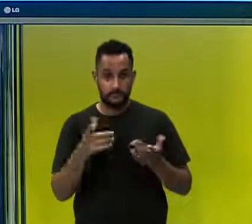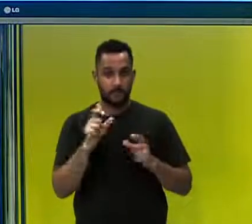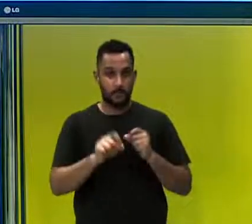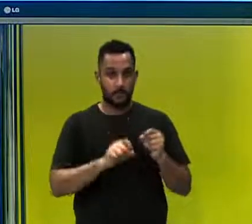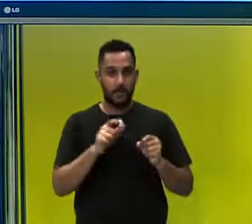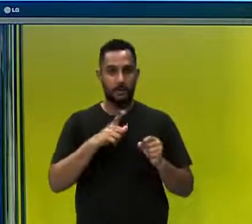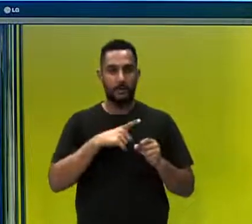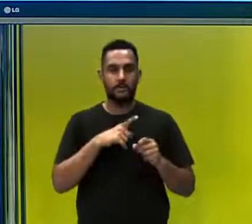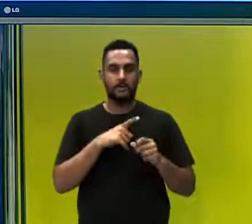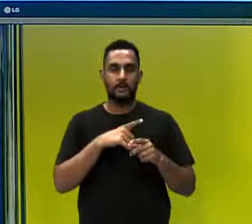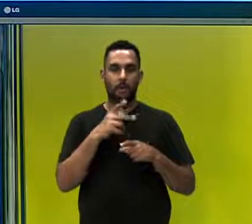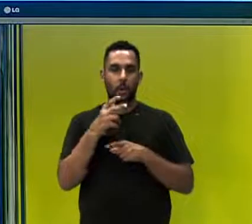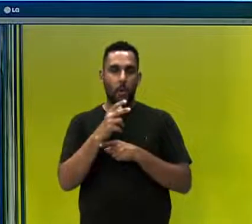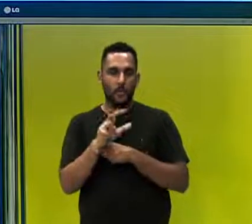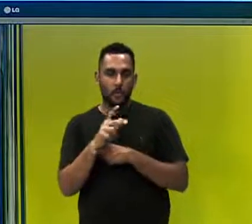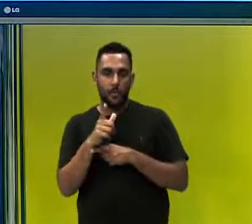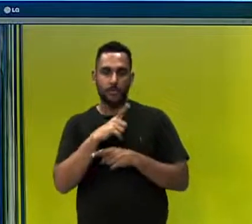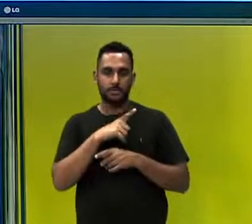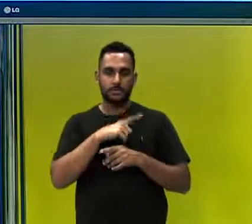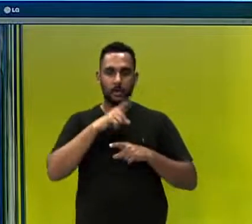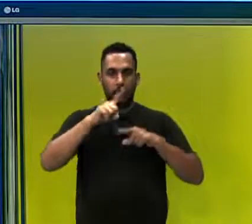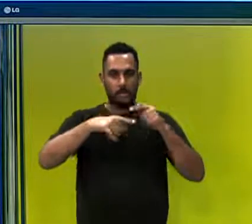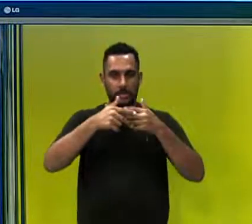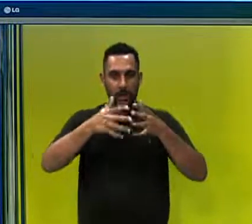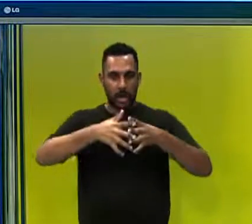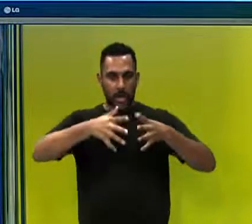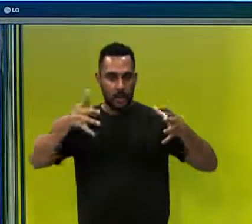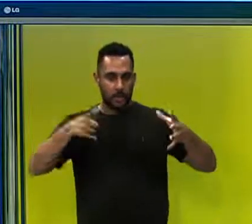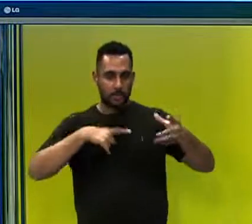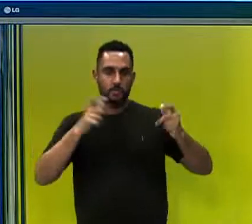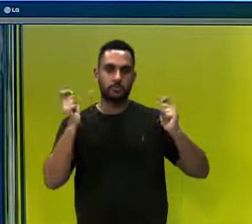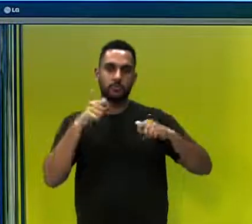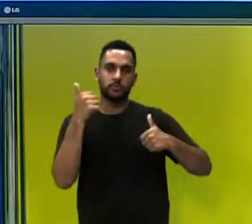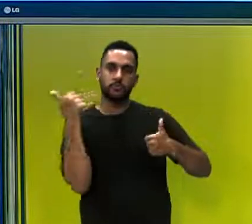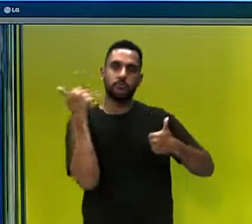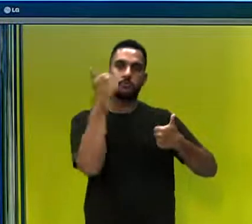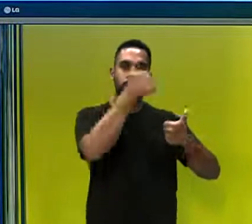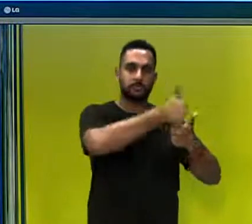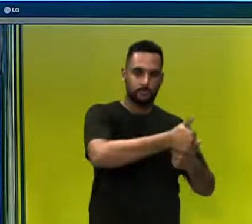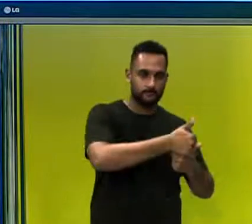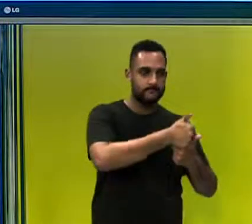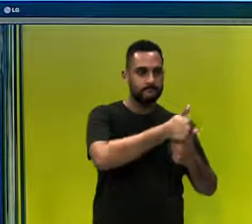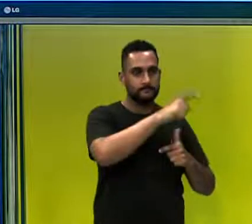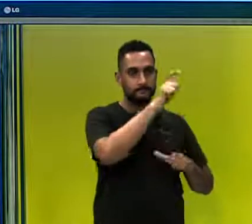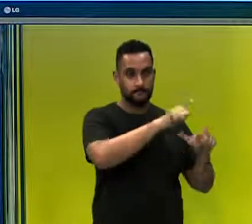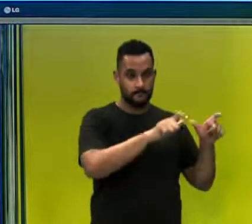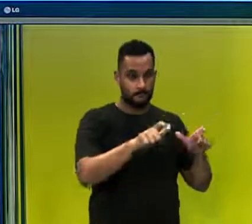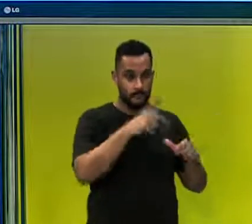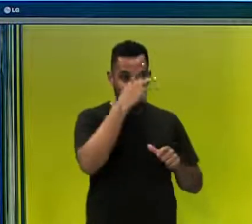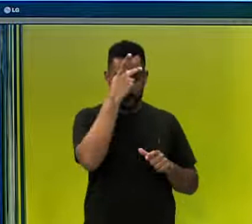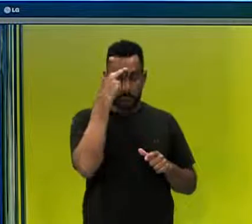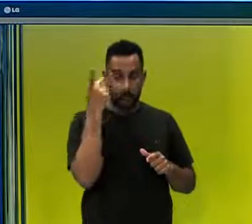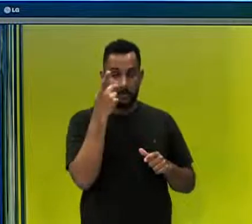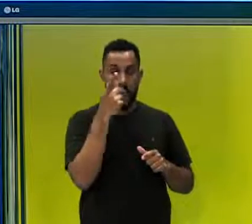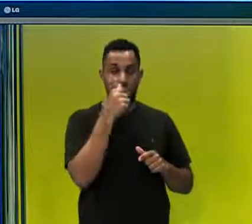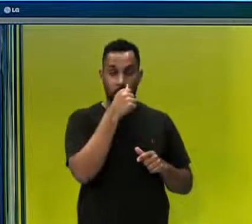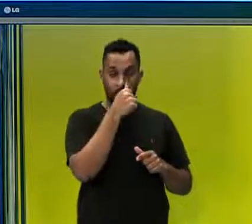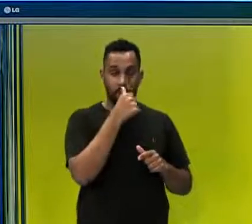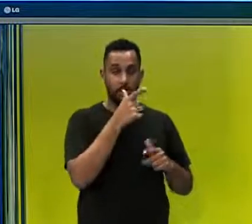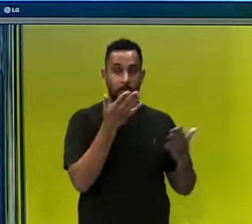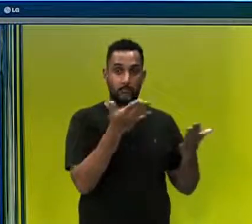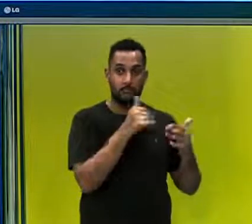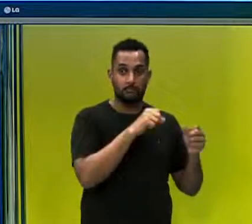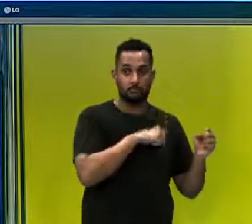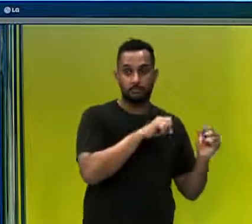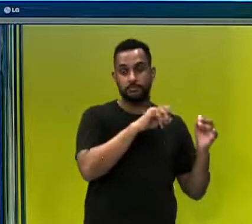máquina, ela substitui o trabalho humano. E aí você tem a população que não se adaptou a esse trabalho vindo, migrando para